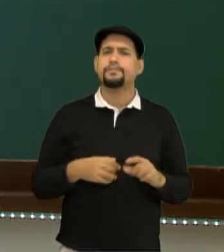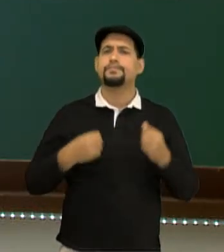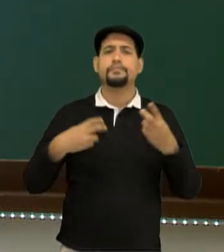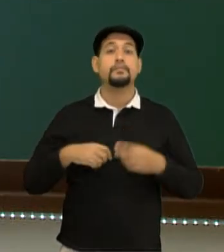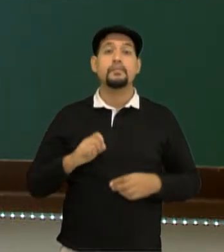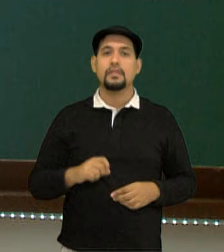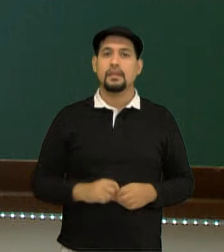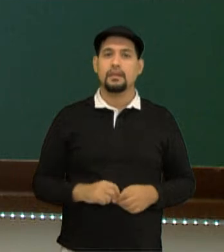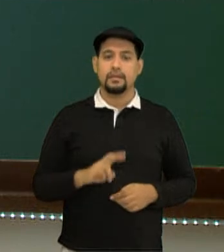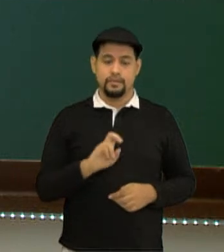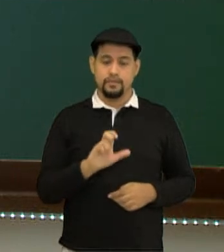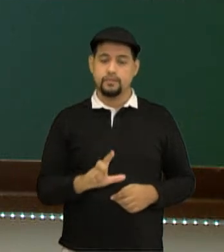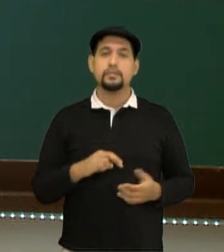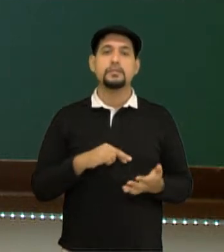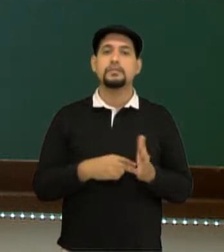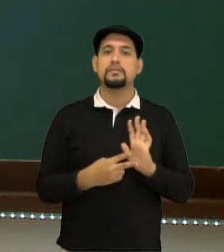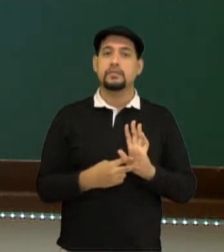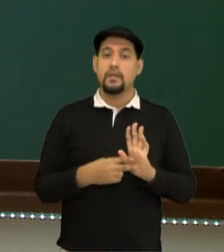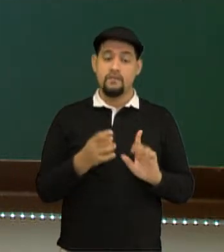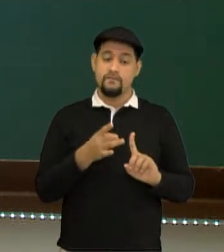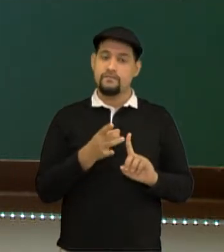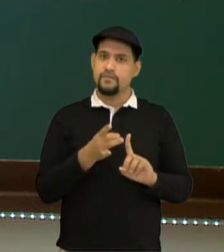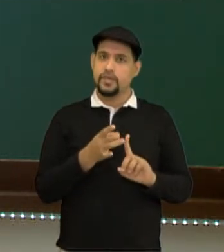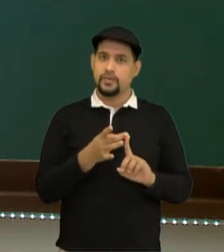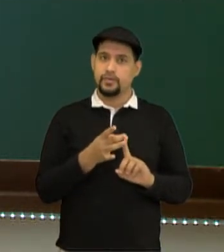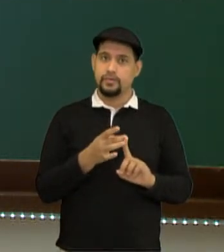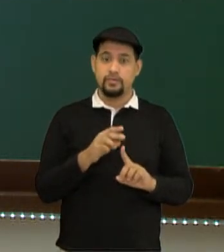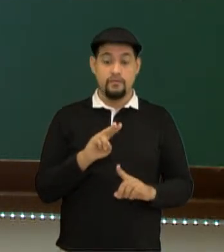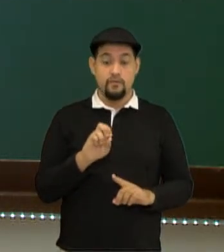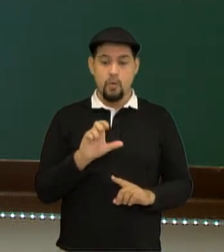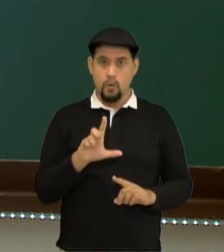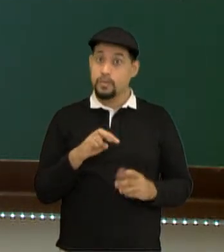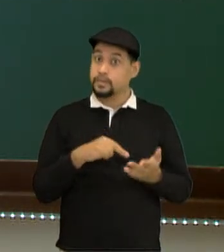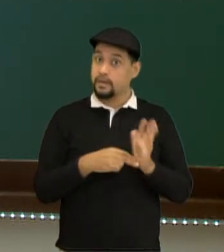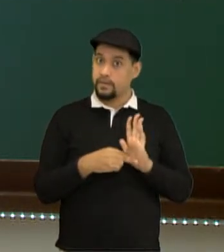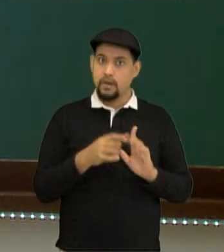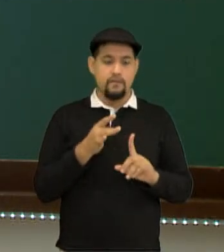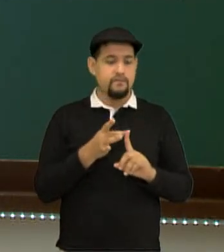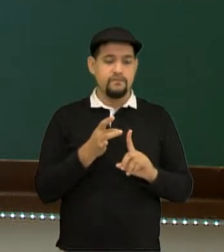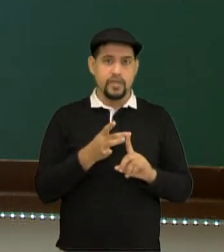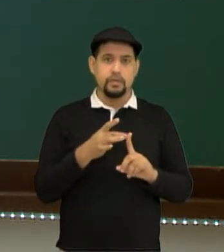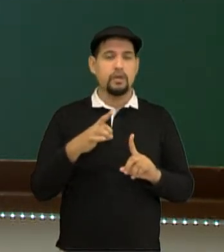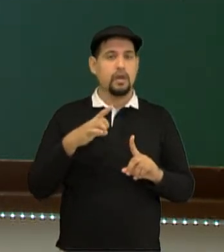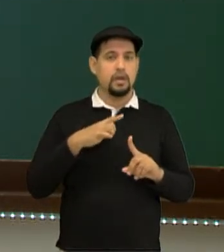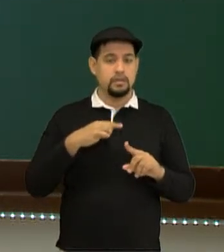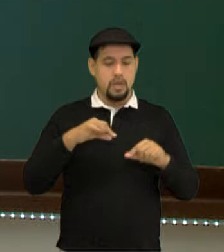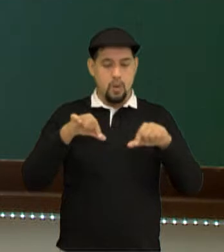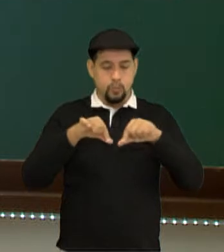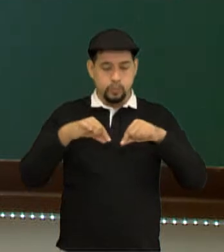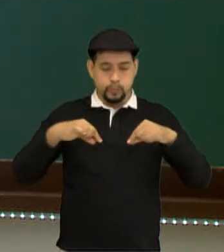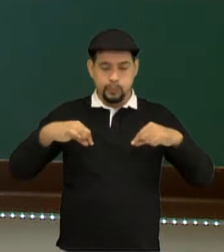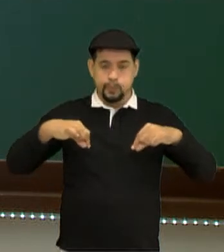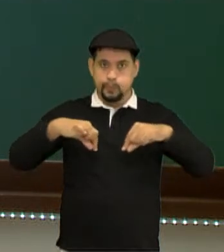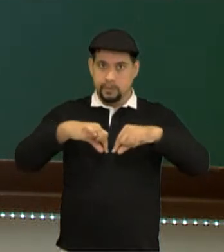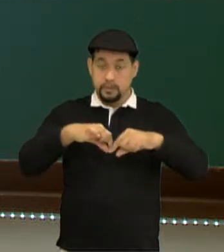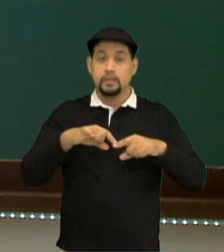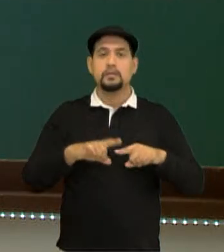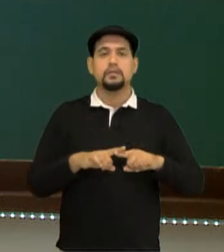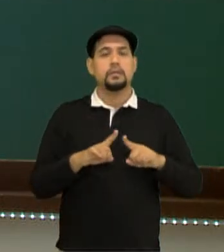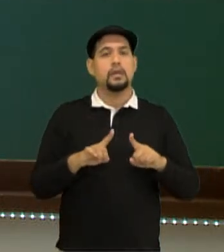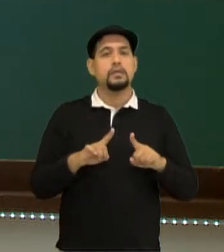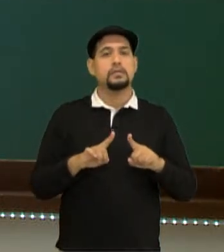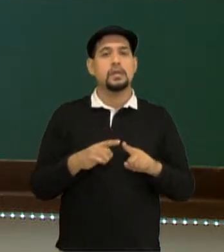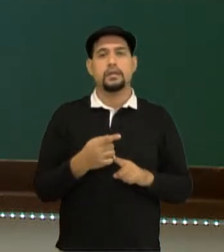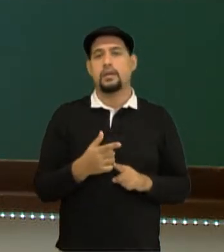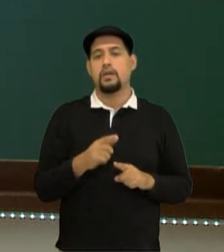O volume seria o volume de vidro da jarra, né? Então, o que ela seria? Ela teria um cilindro maior, que é a parte externa dela, menos